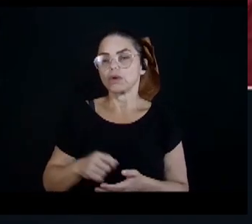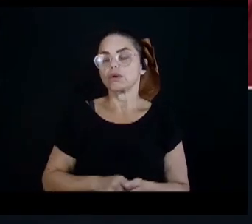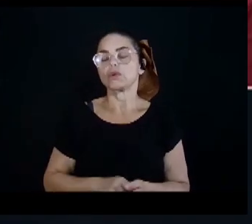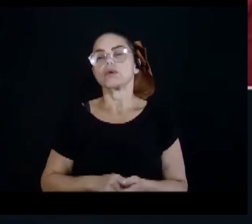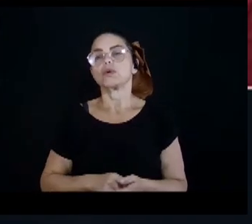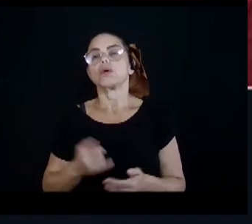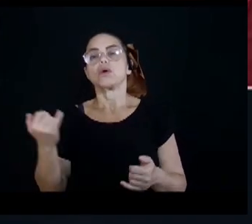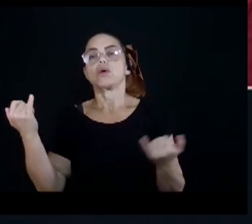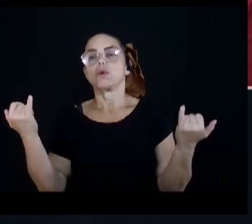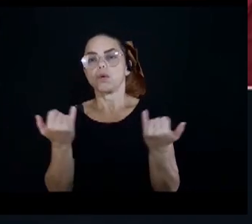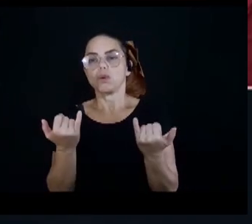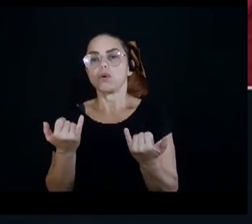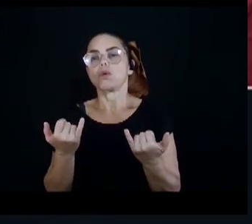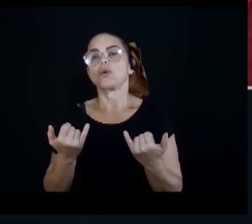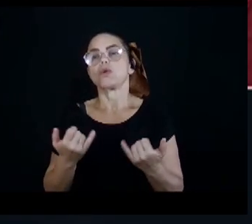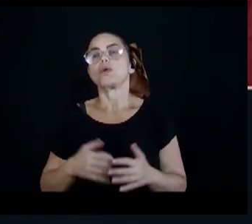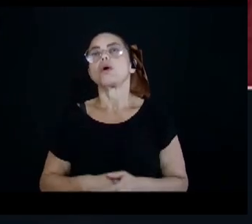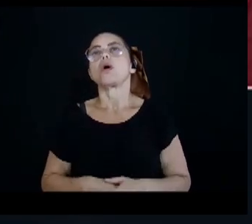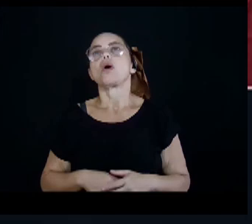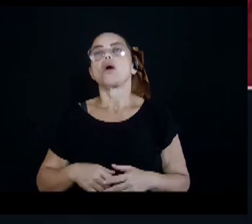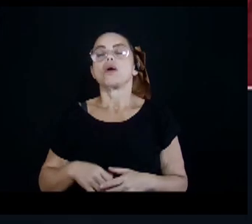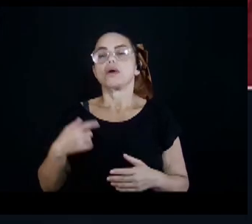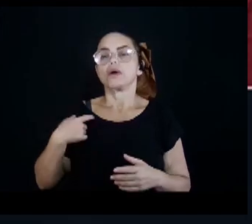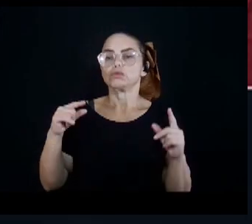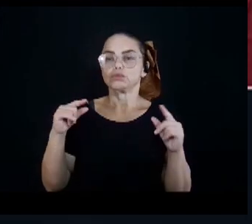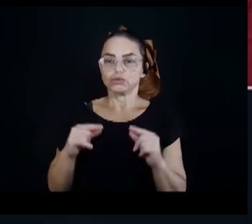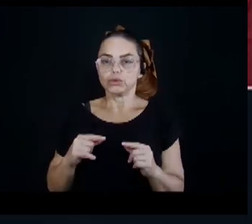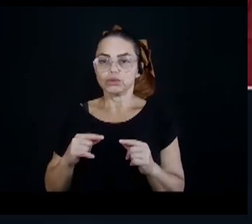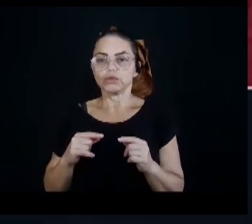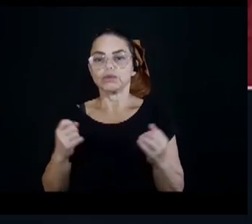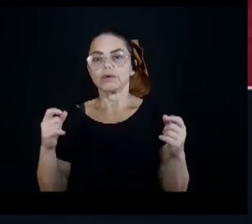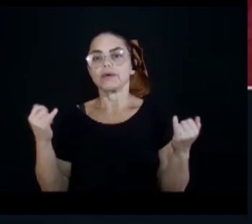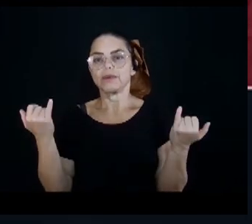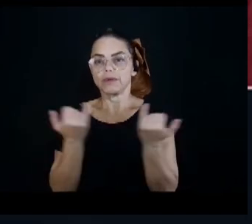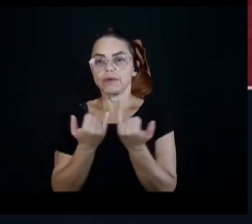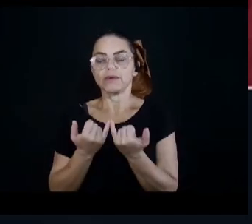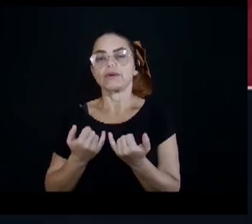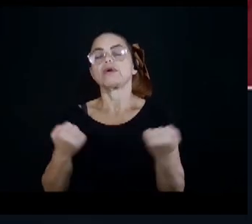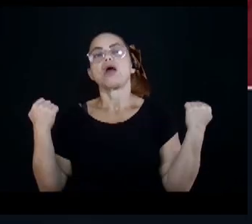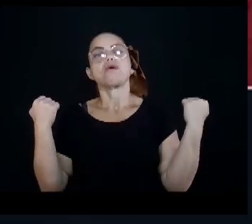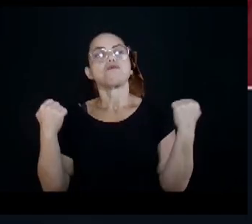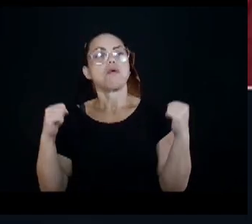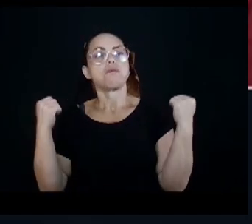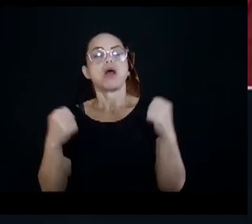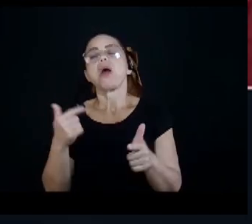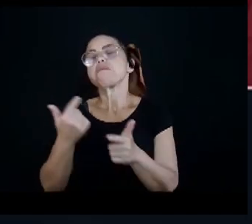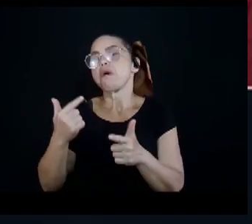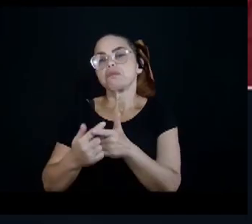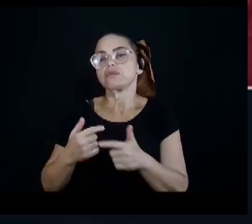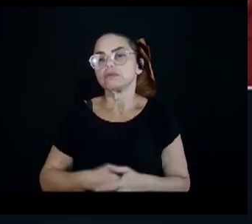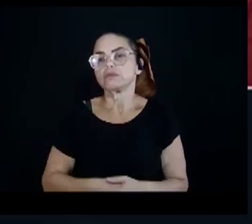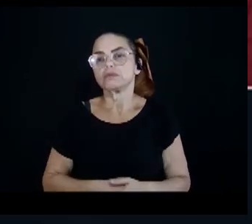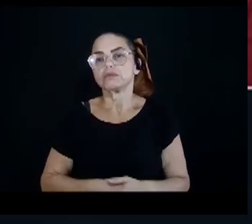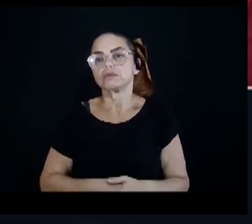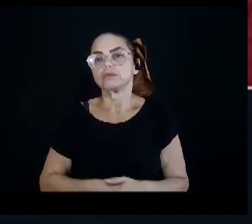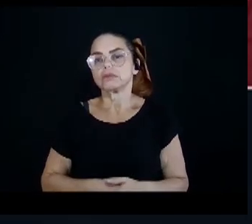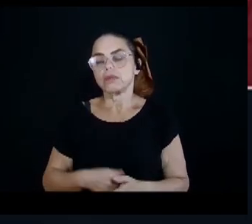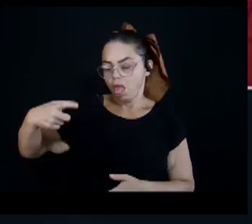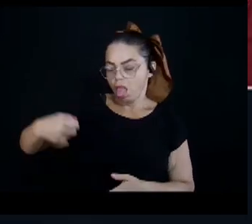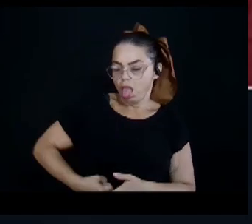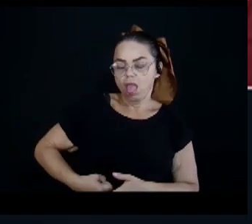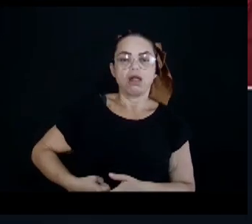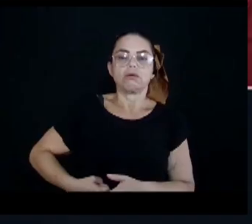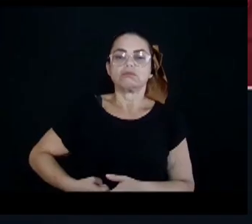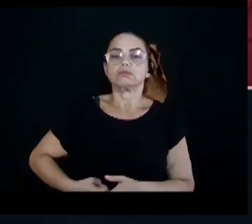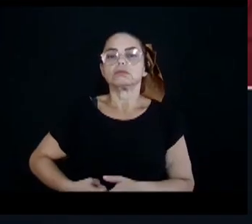faz diminuir o peso. Eu vou malhar para quê? Se é só eu dar um piquezinho ali, eu já